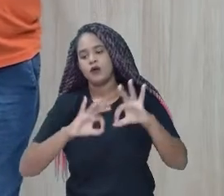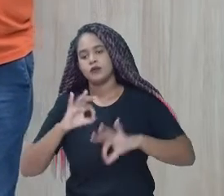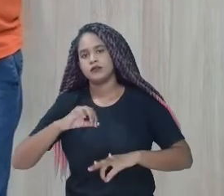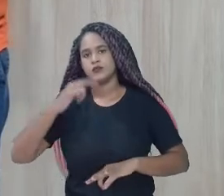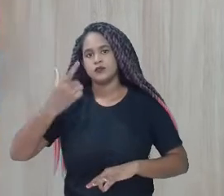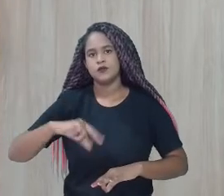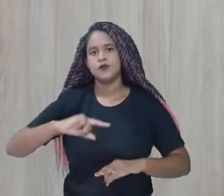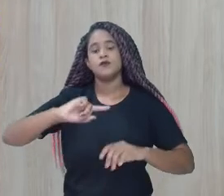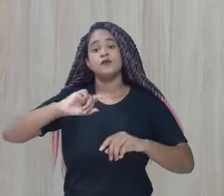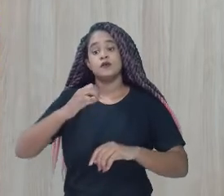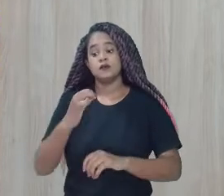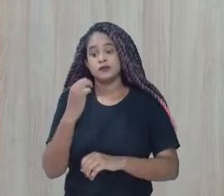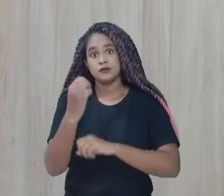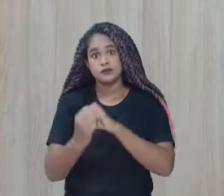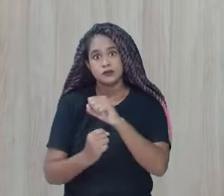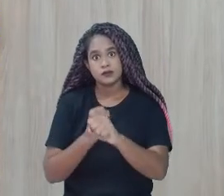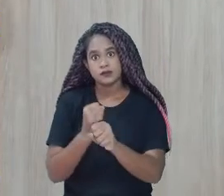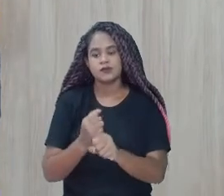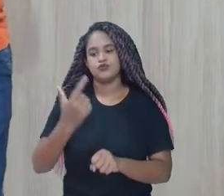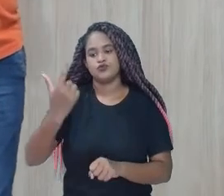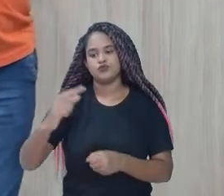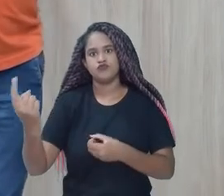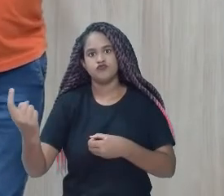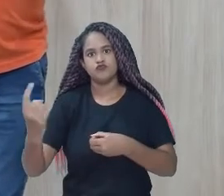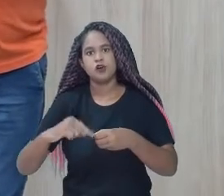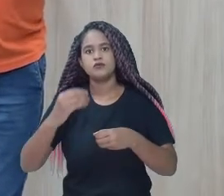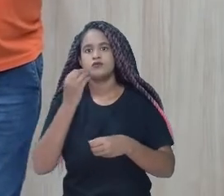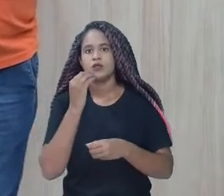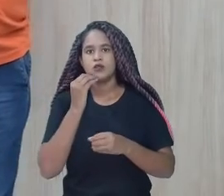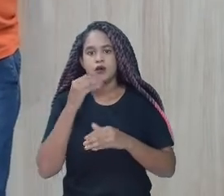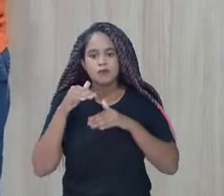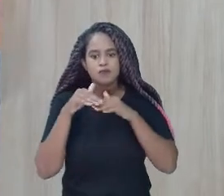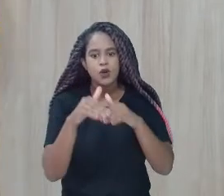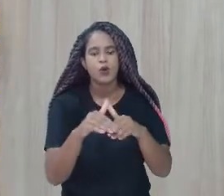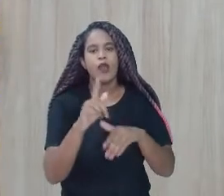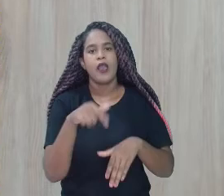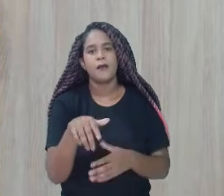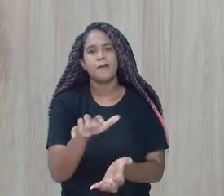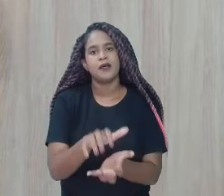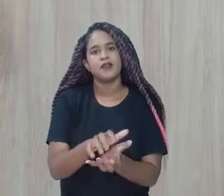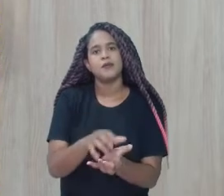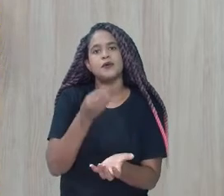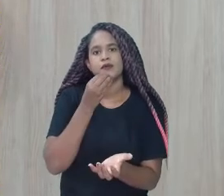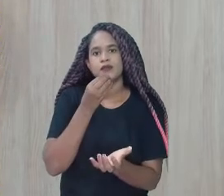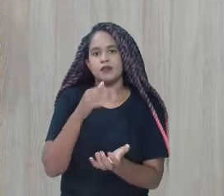qual o território que é menos policiado aí? É Pernambuco.